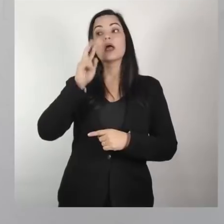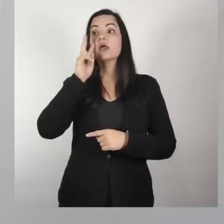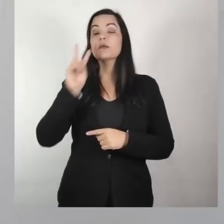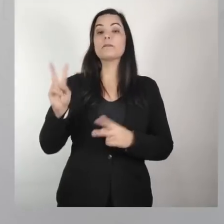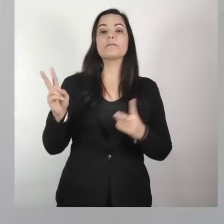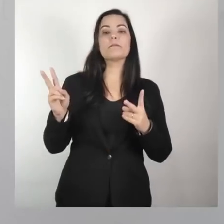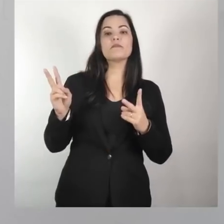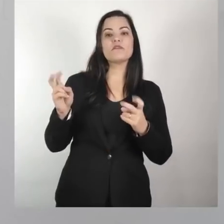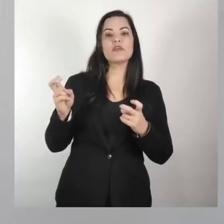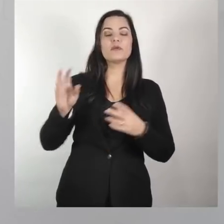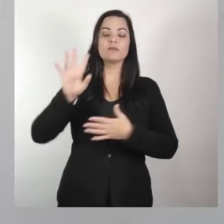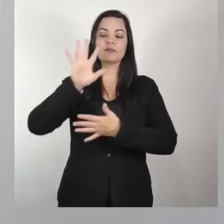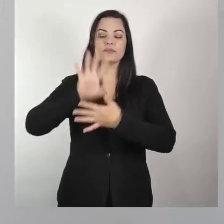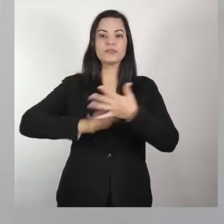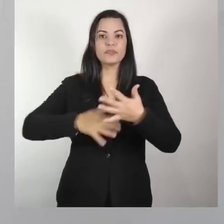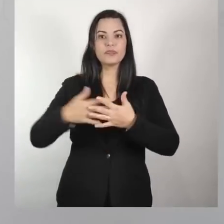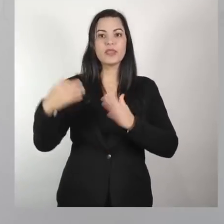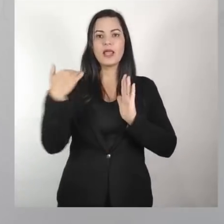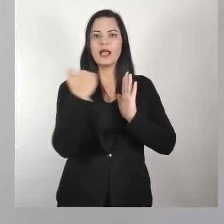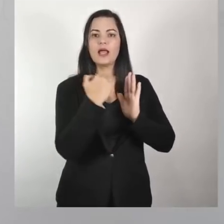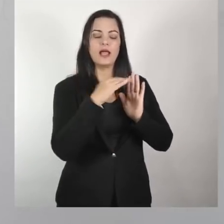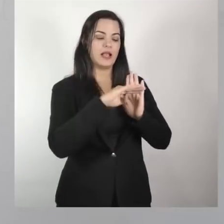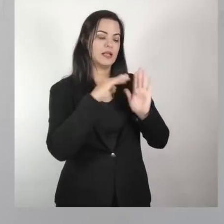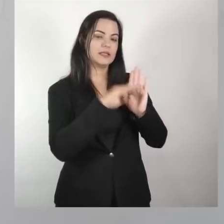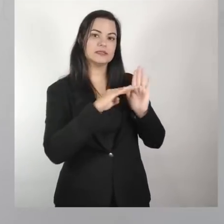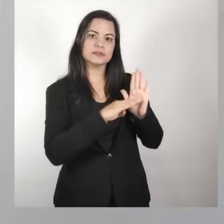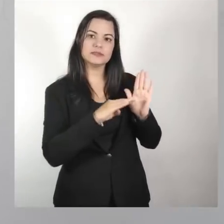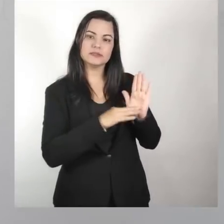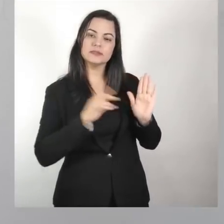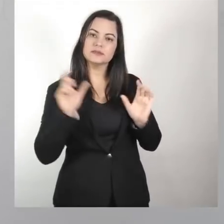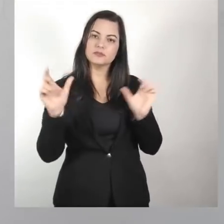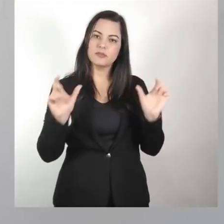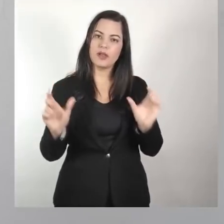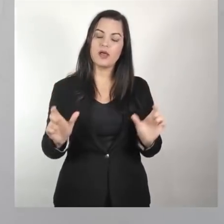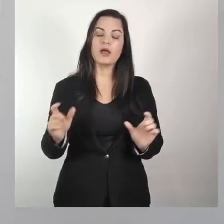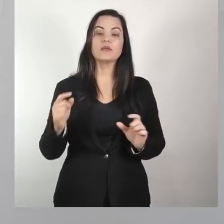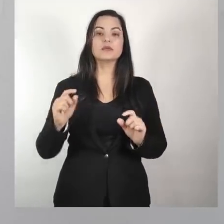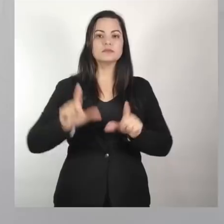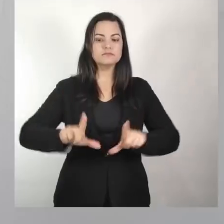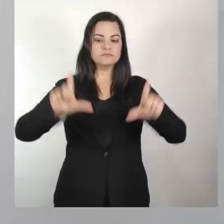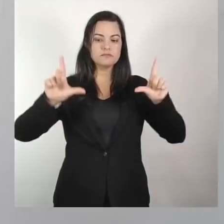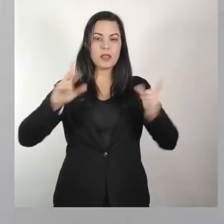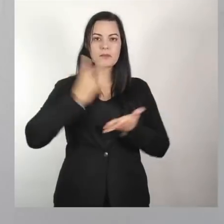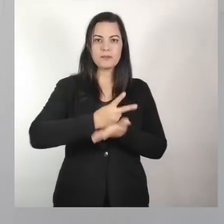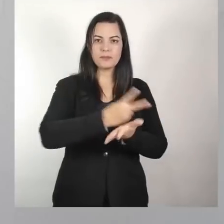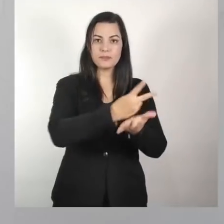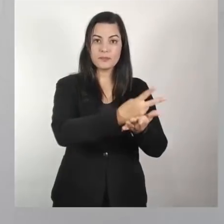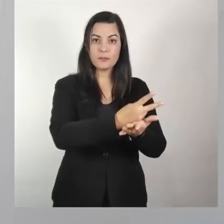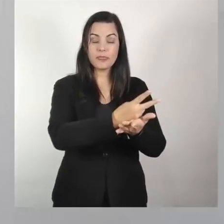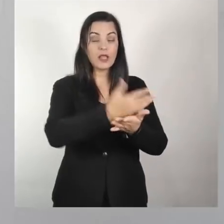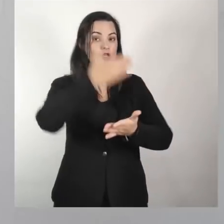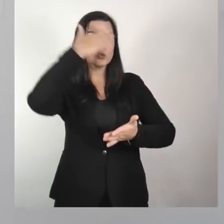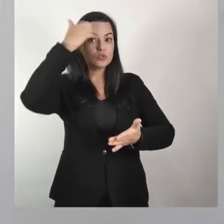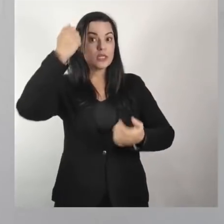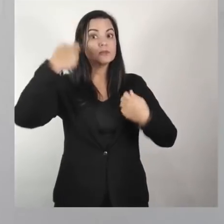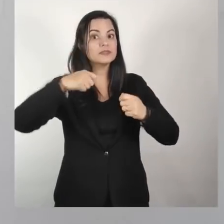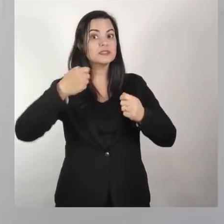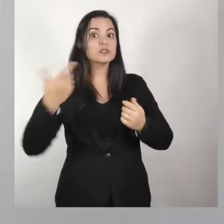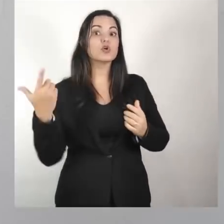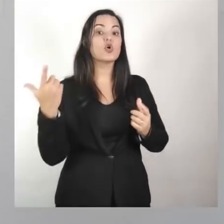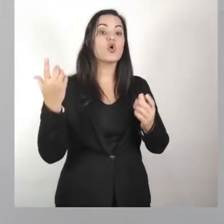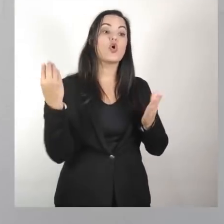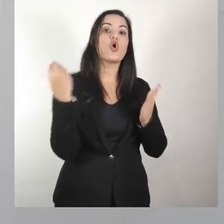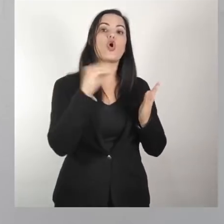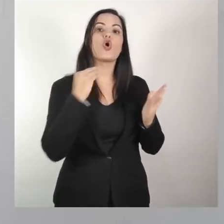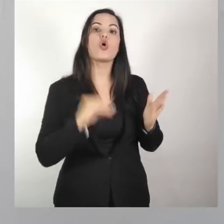as duas listas de palavras numa tela só, tá bom? Mas não se esqueça que é para colocar de onde é, qual